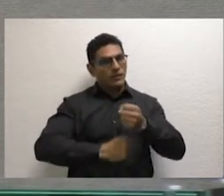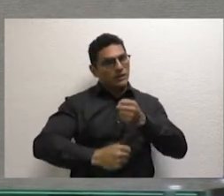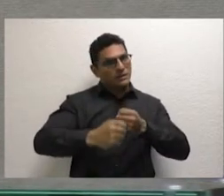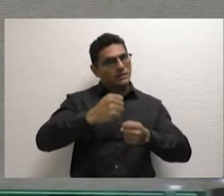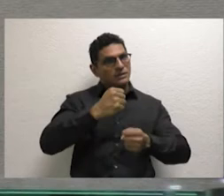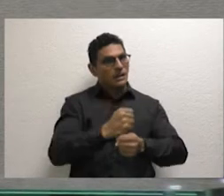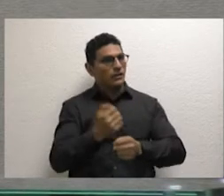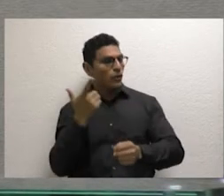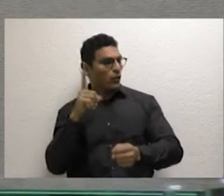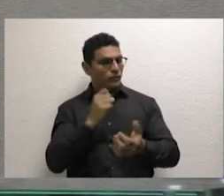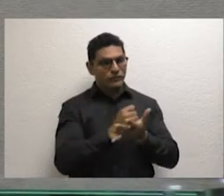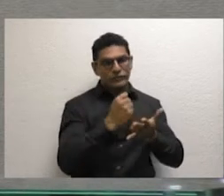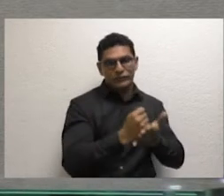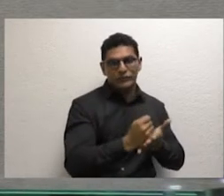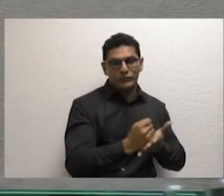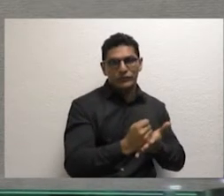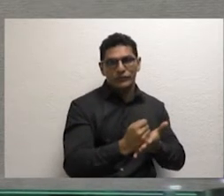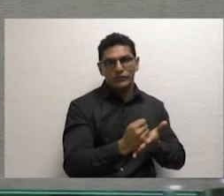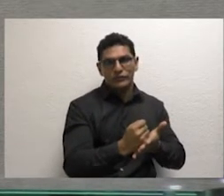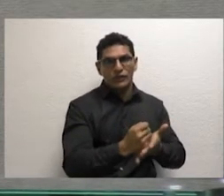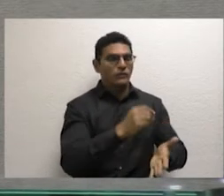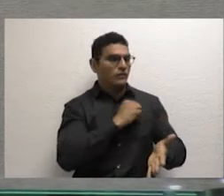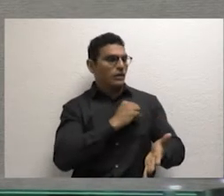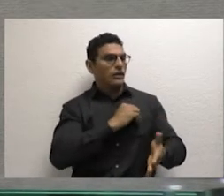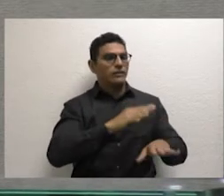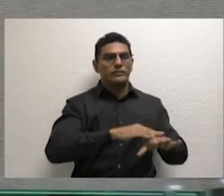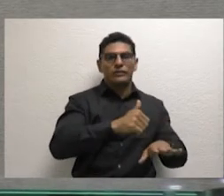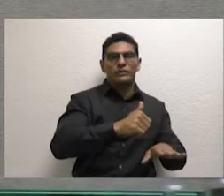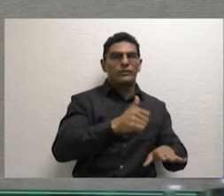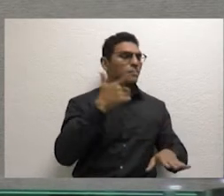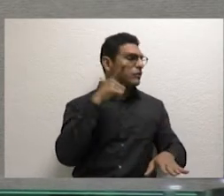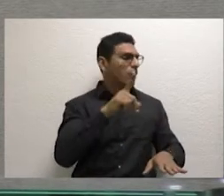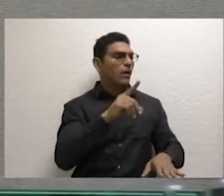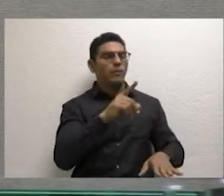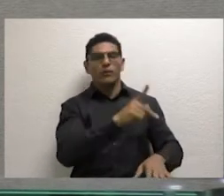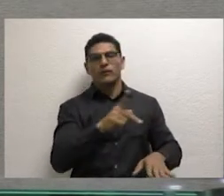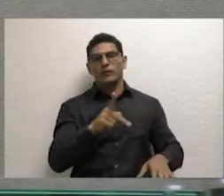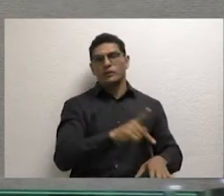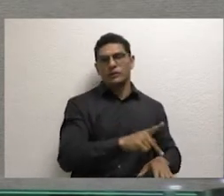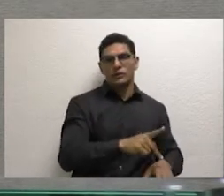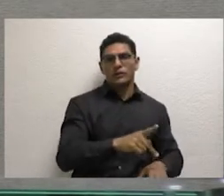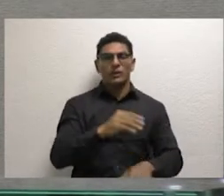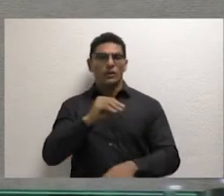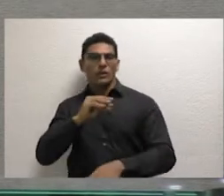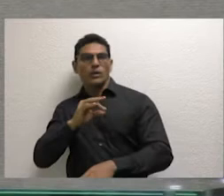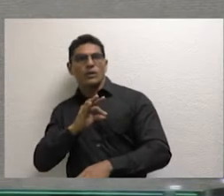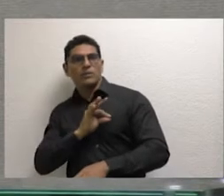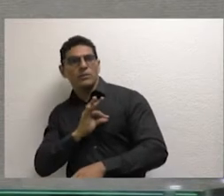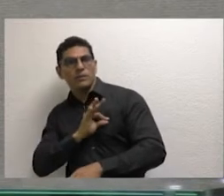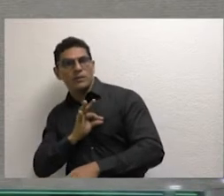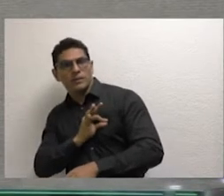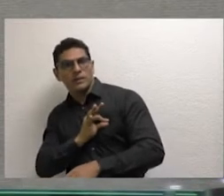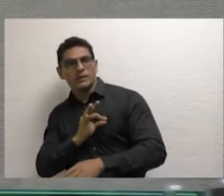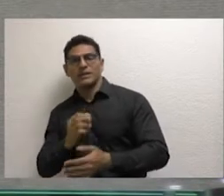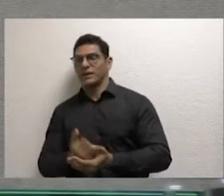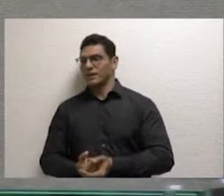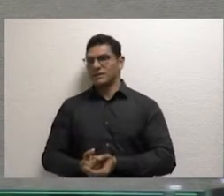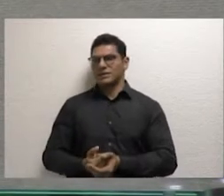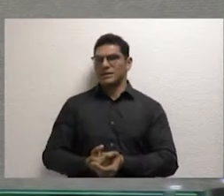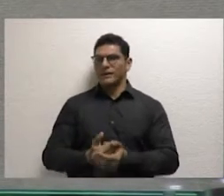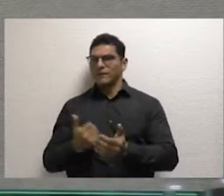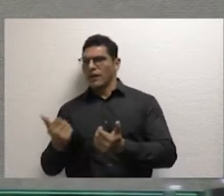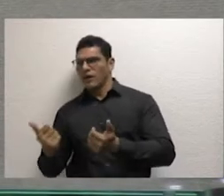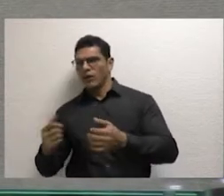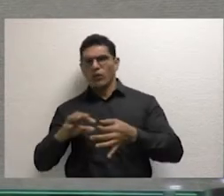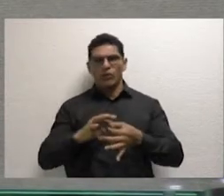professores a dos policiais militares eu acho que vocês lembram que os policiais militares apoiaram vocês vocês apoiaram os policiais militares